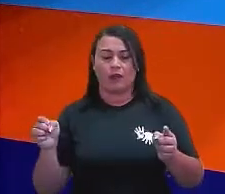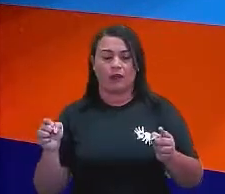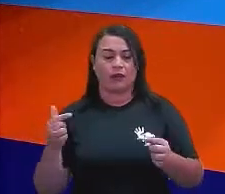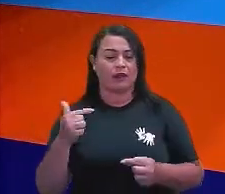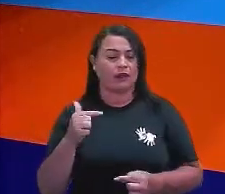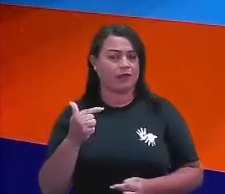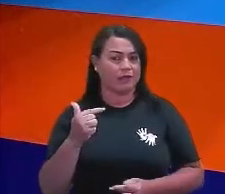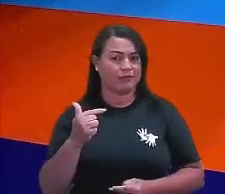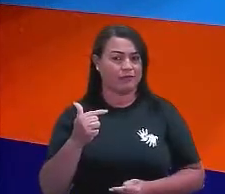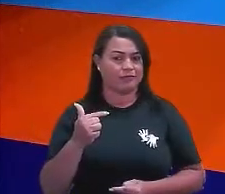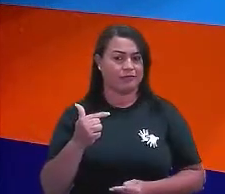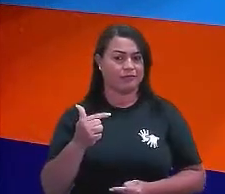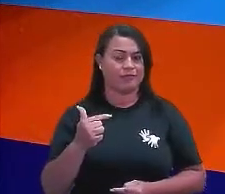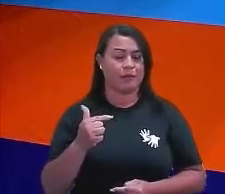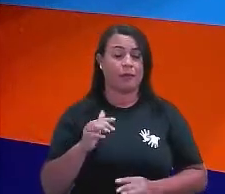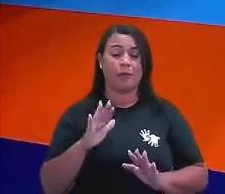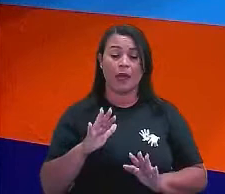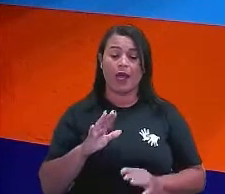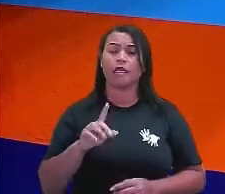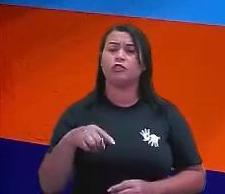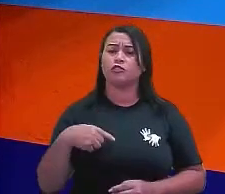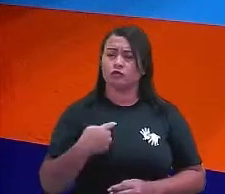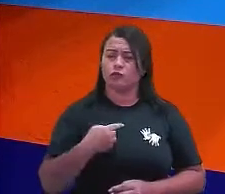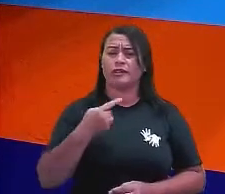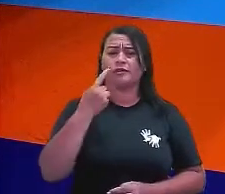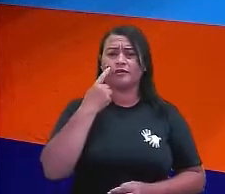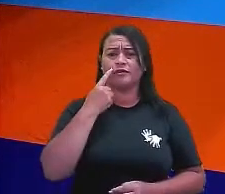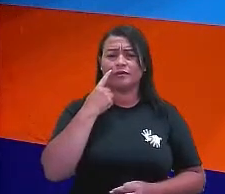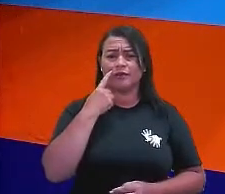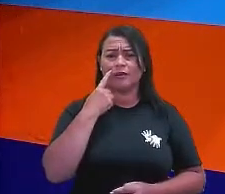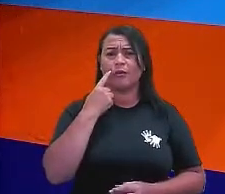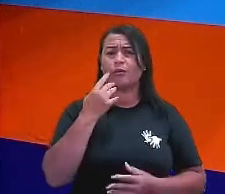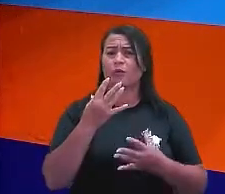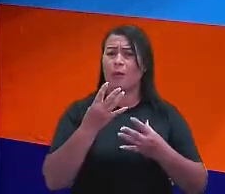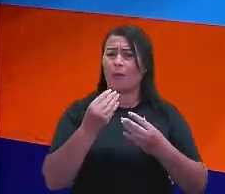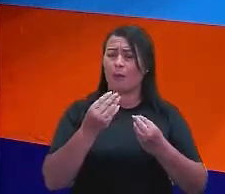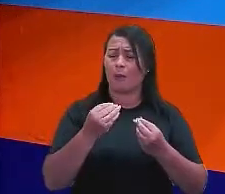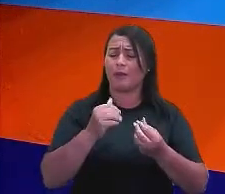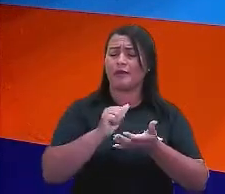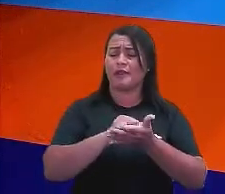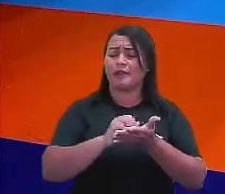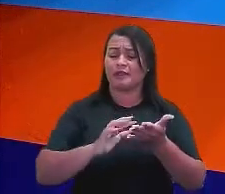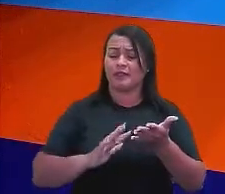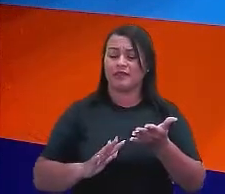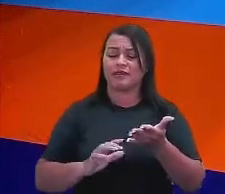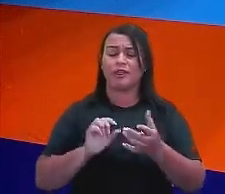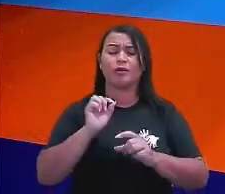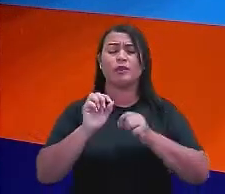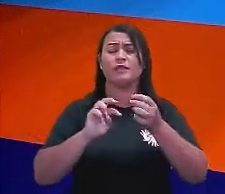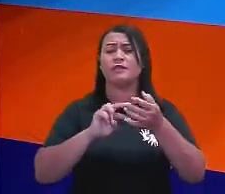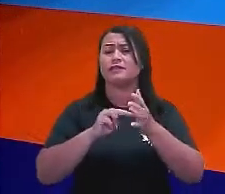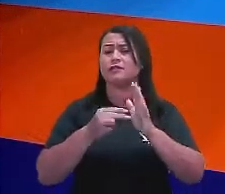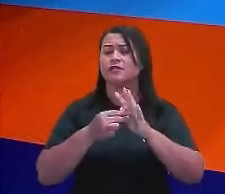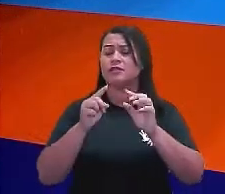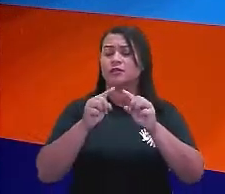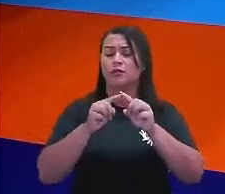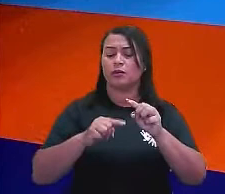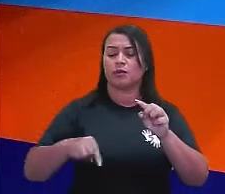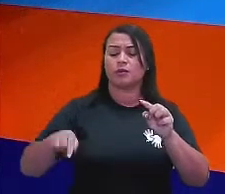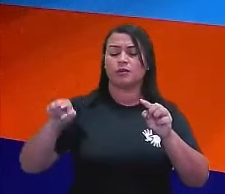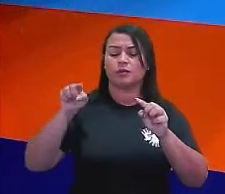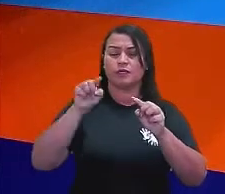nas outras figuras geométricas. Mas a gente vê muito isso nas nossas atividades, né? E aí, o que é um círculo? É uma